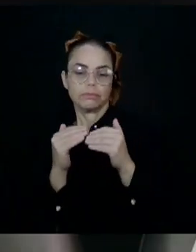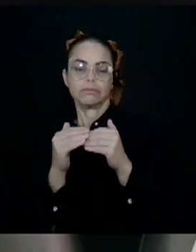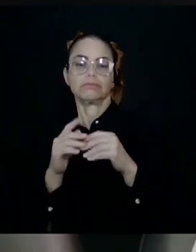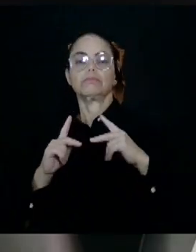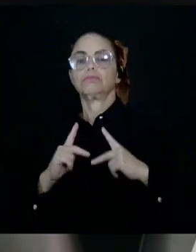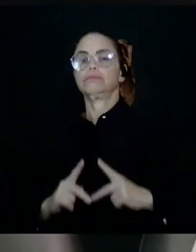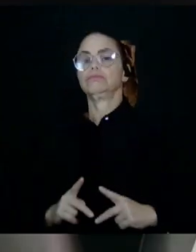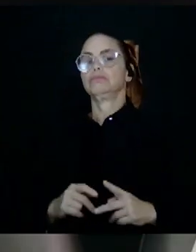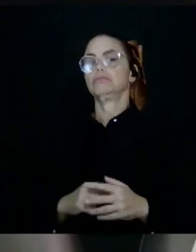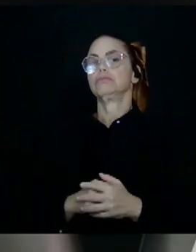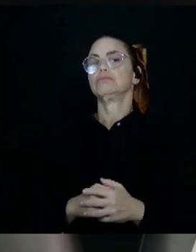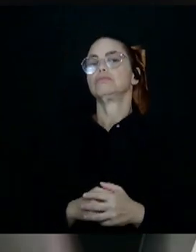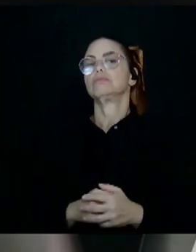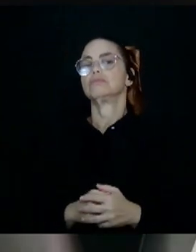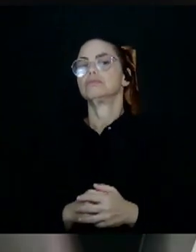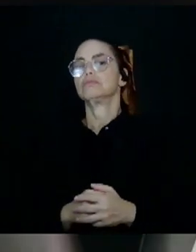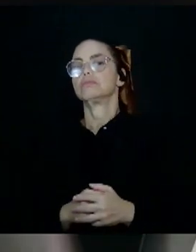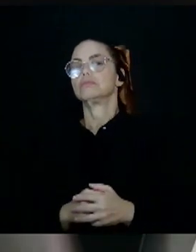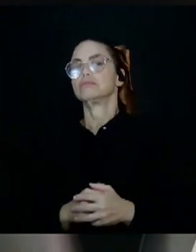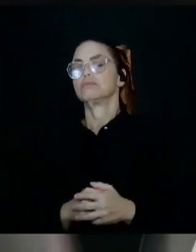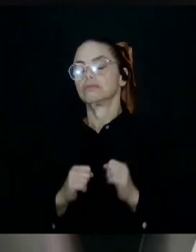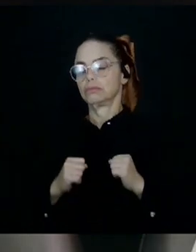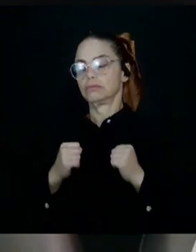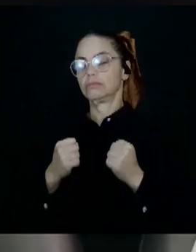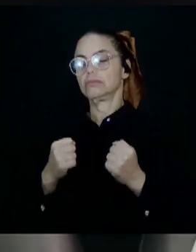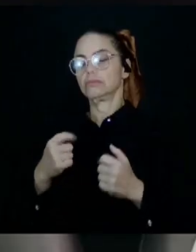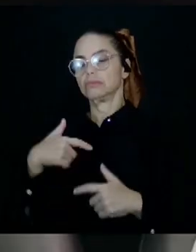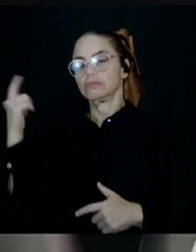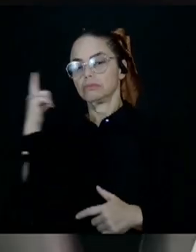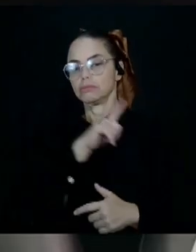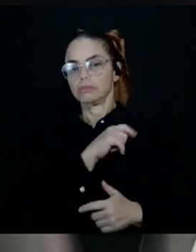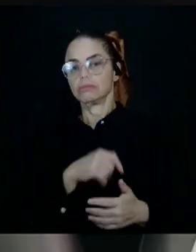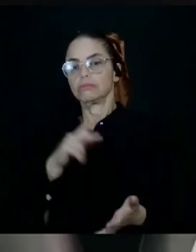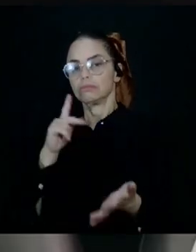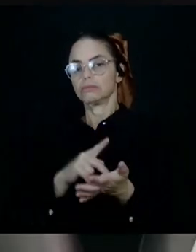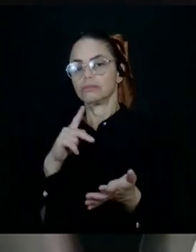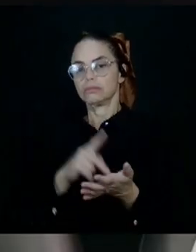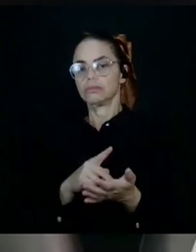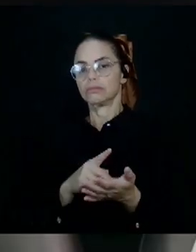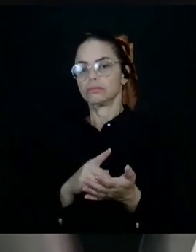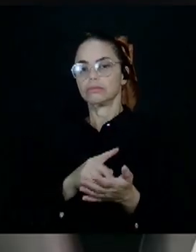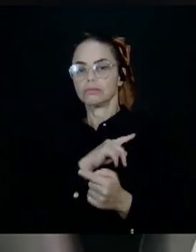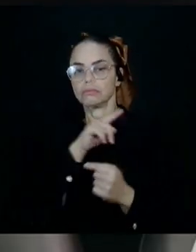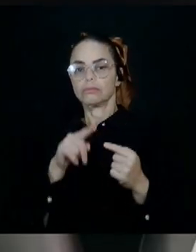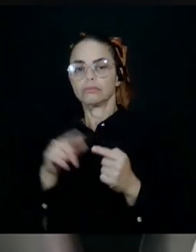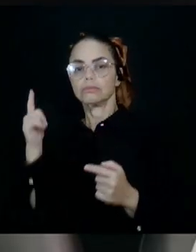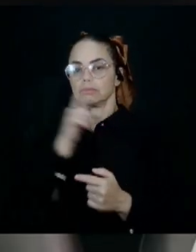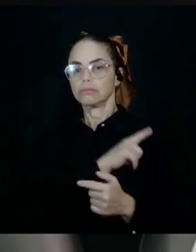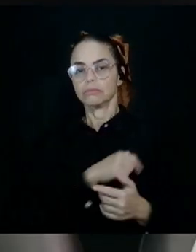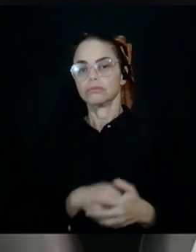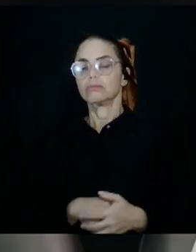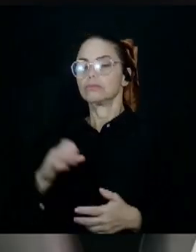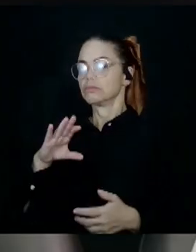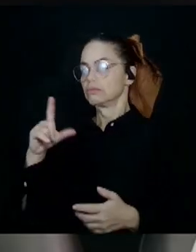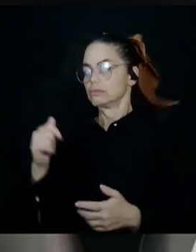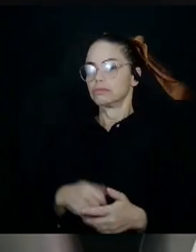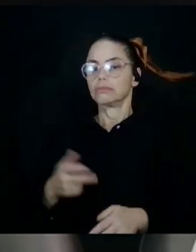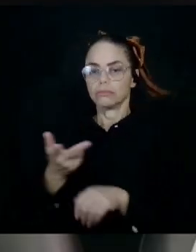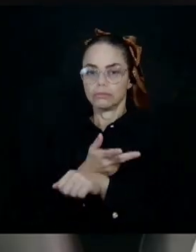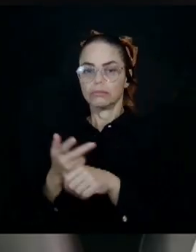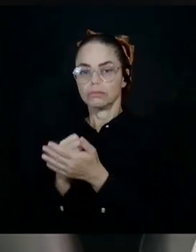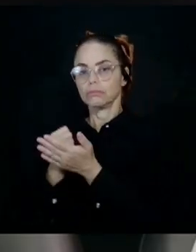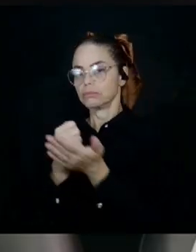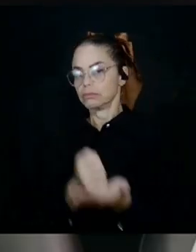se empoderando, para conseguir realmente chegar no seu objetivo. E claro, né, procurar uma ajuda, né,